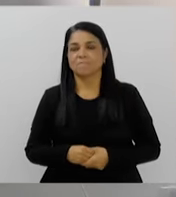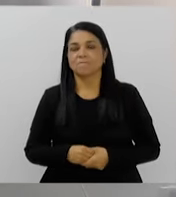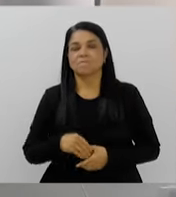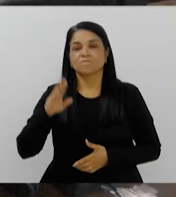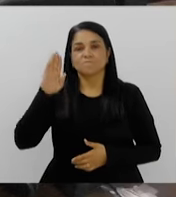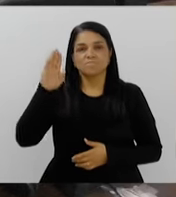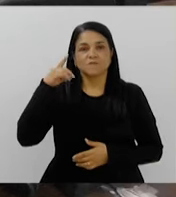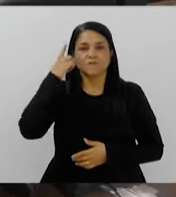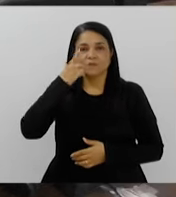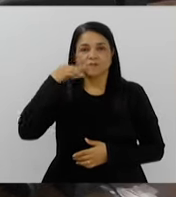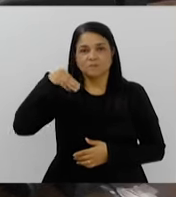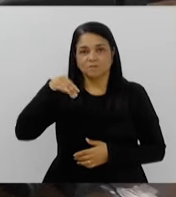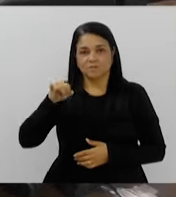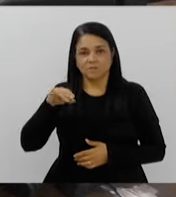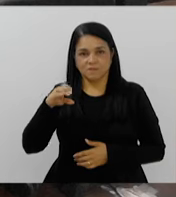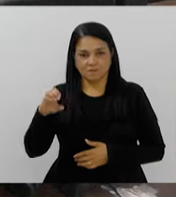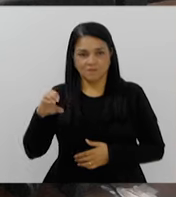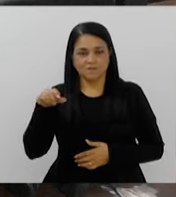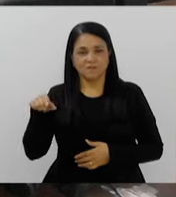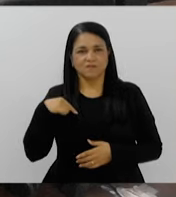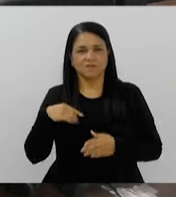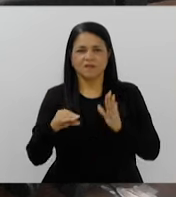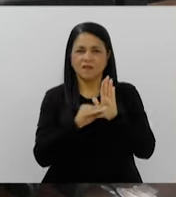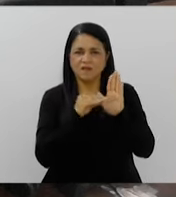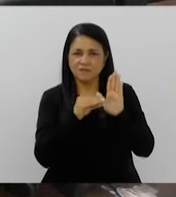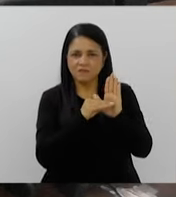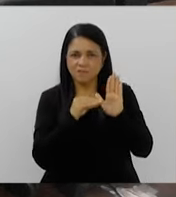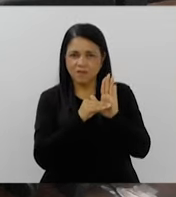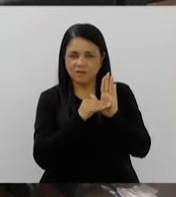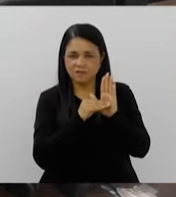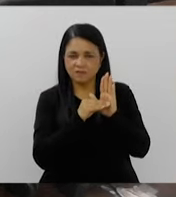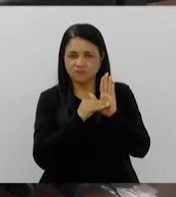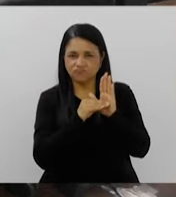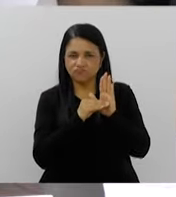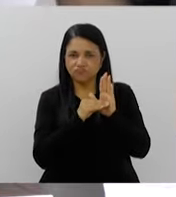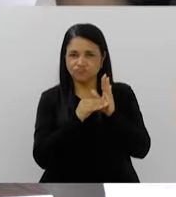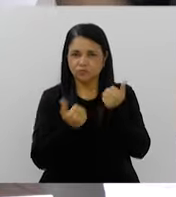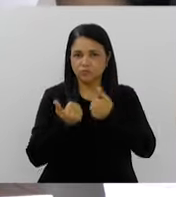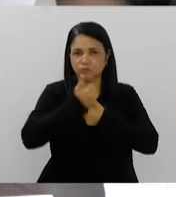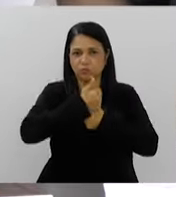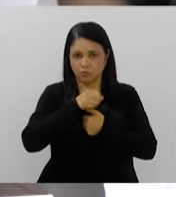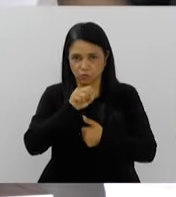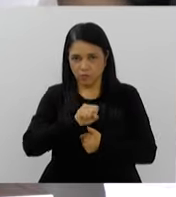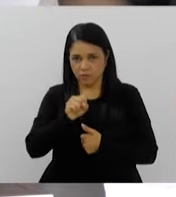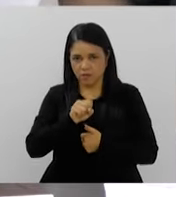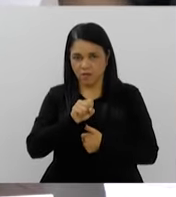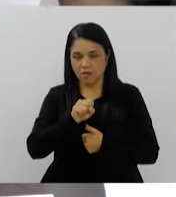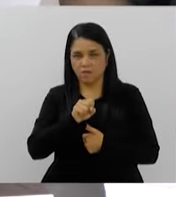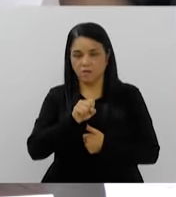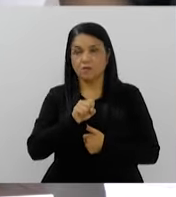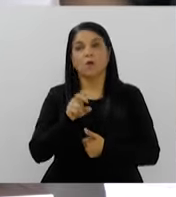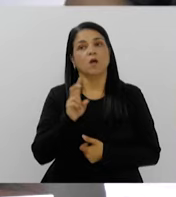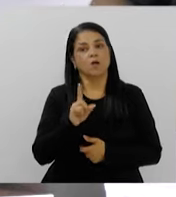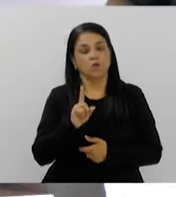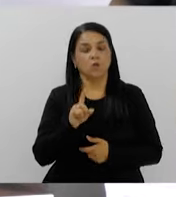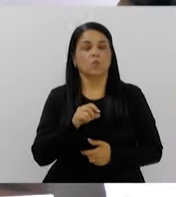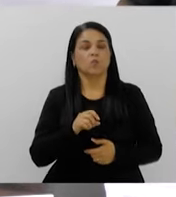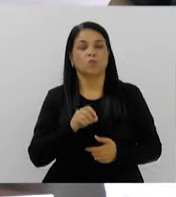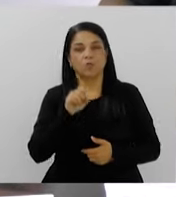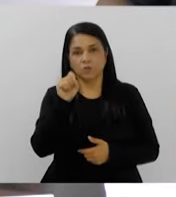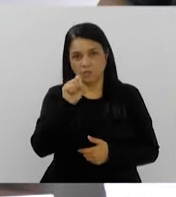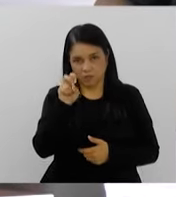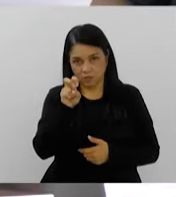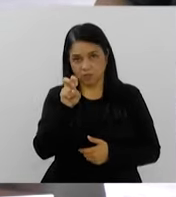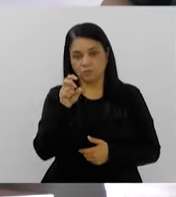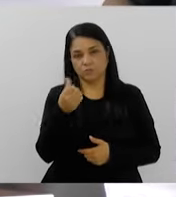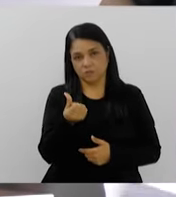Ming. Essas emendas suprimem o oitavo? Suprime o quinto, o oitavo, sexto, tem aquele... sétimo e oitavo. Ah, o oitavo também.